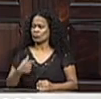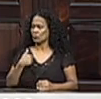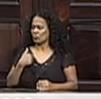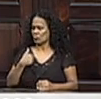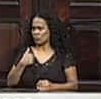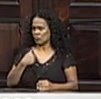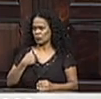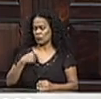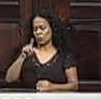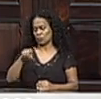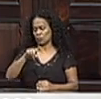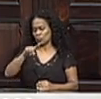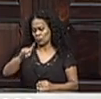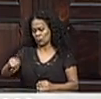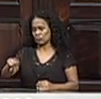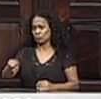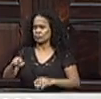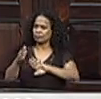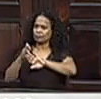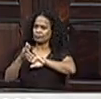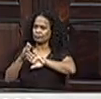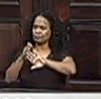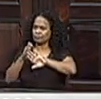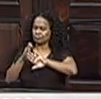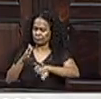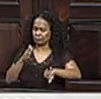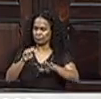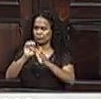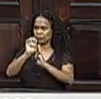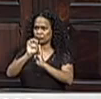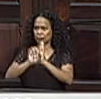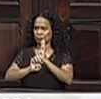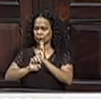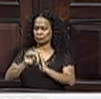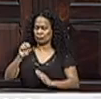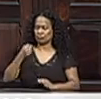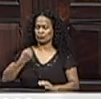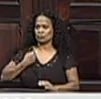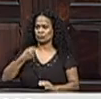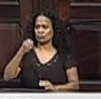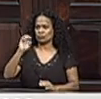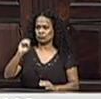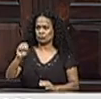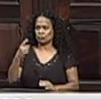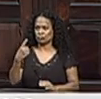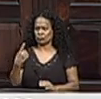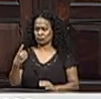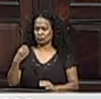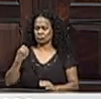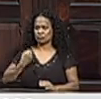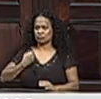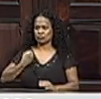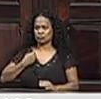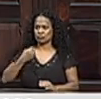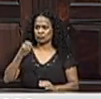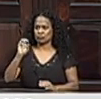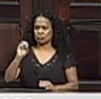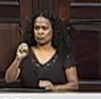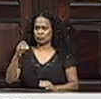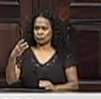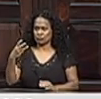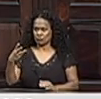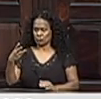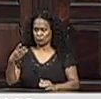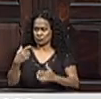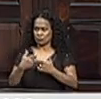desautorizo ele aglutinar a emenda número 1, a emenda número 3. Porque a emenda número 1 é